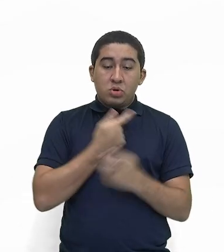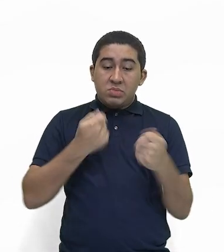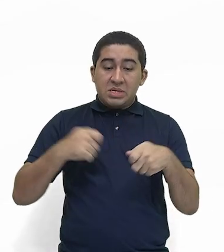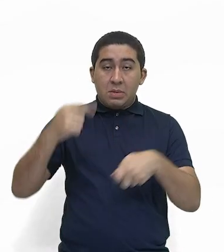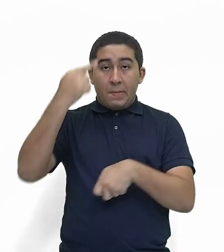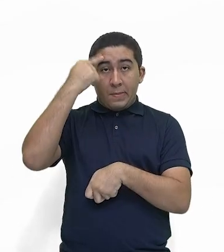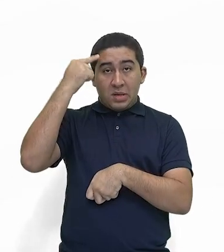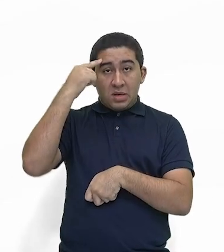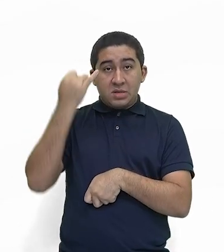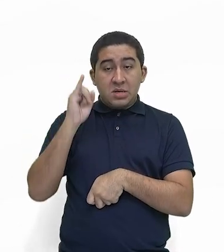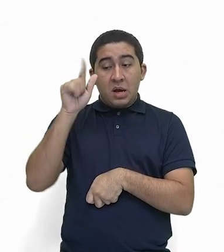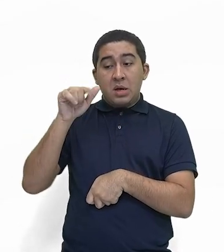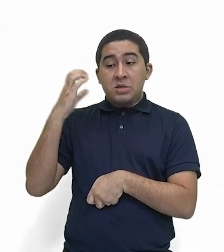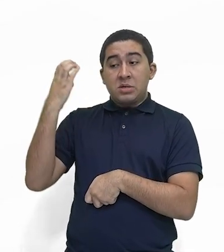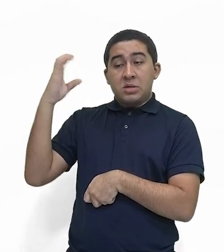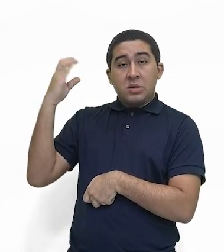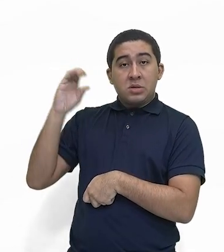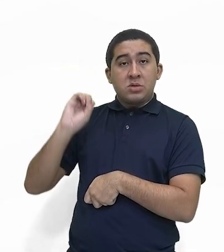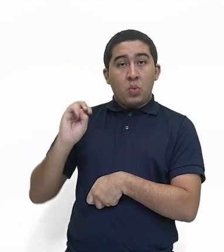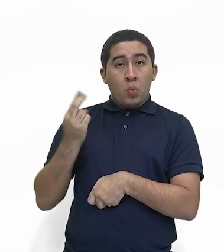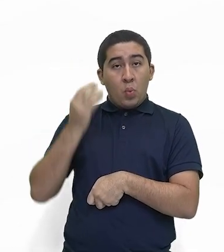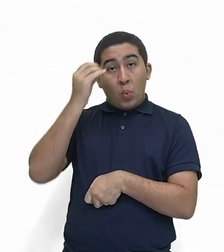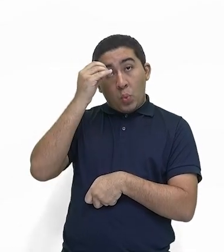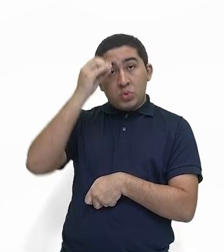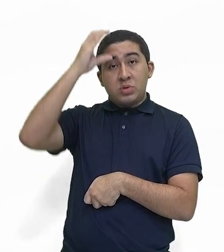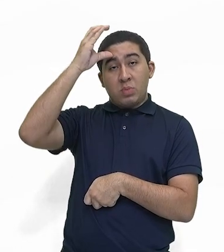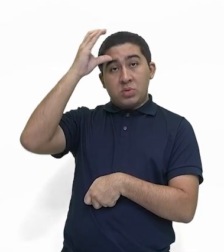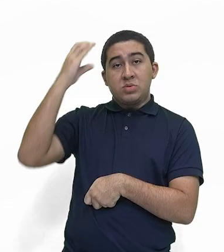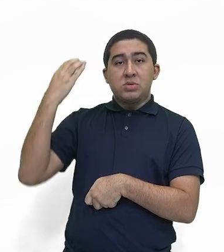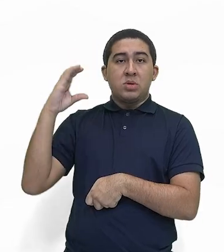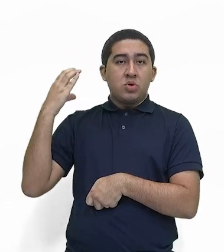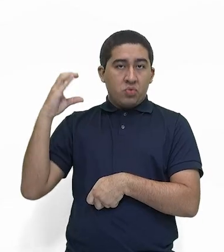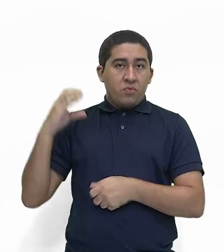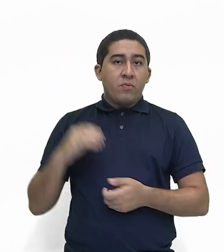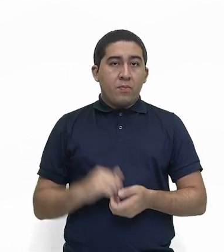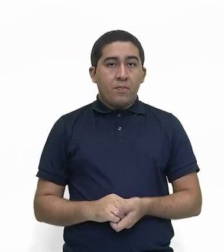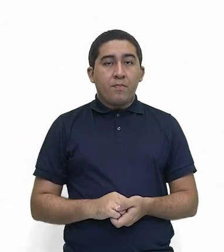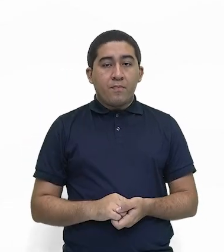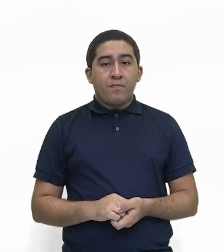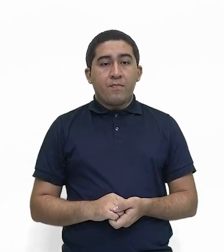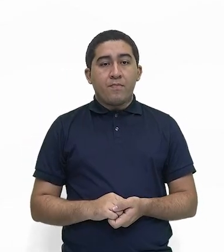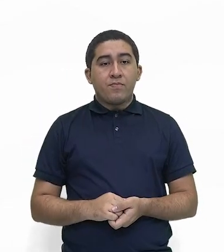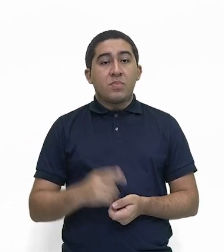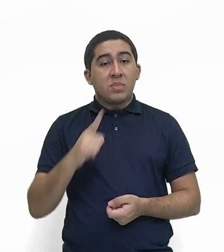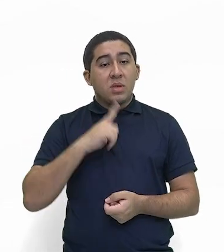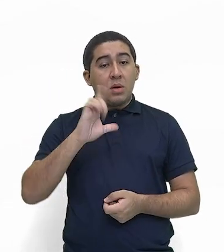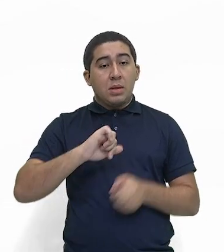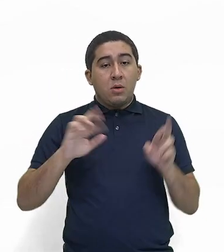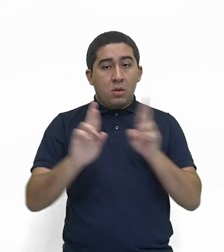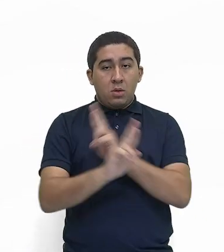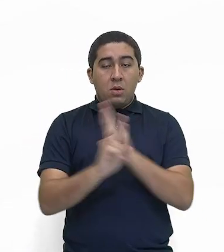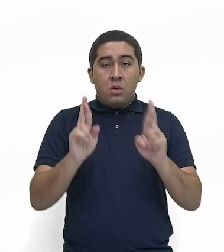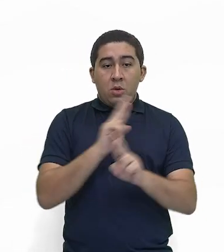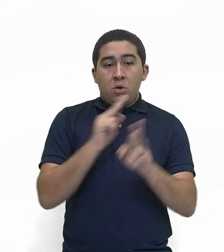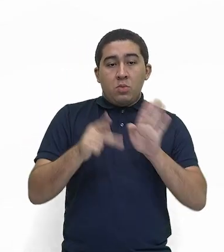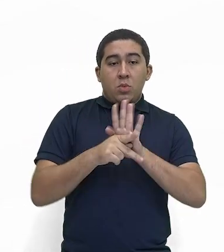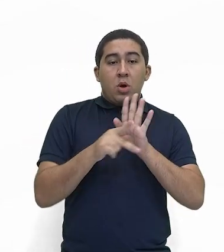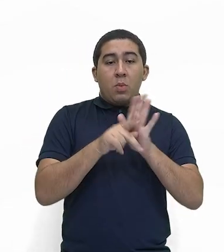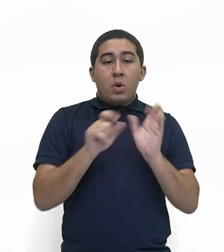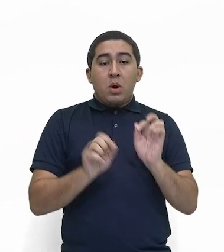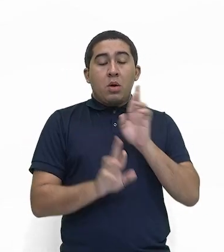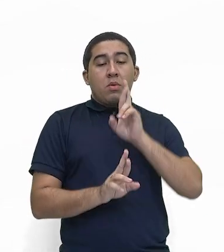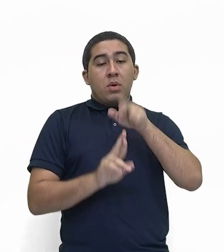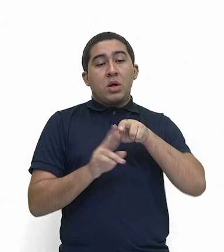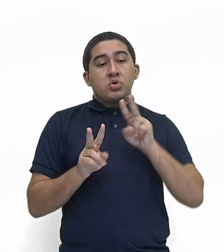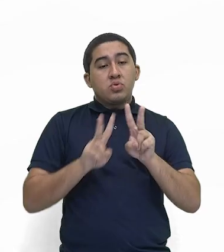de ciência, de conhecimento científico, né? Então, ela está nessa relação aí com as questões,